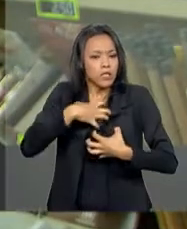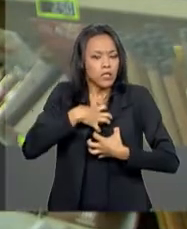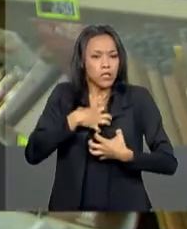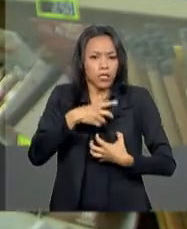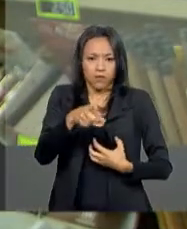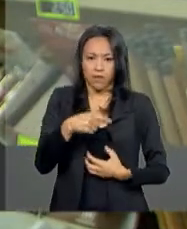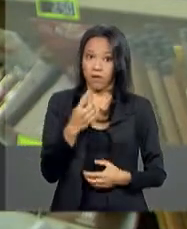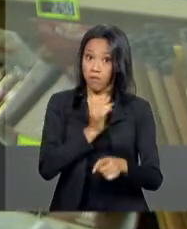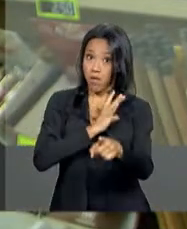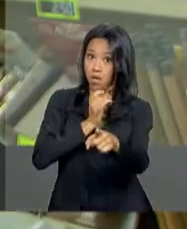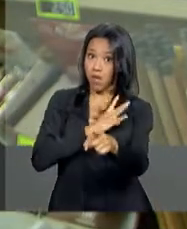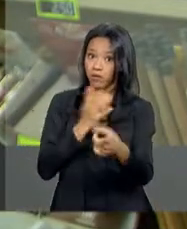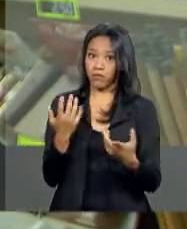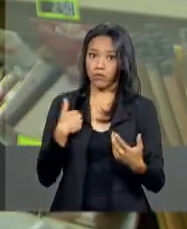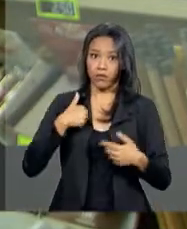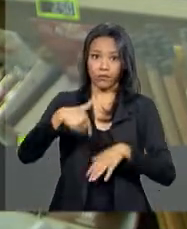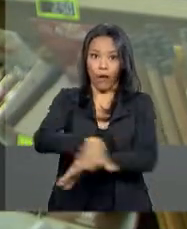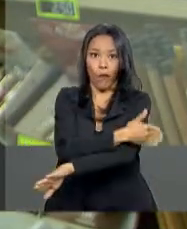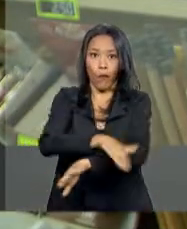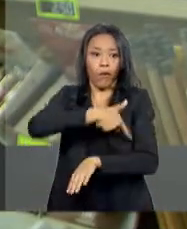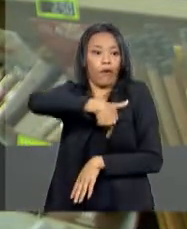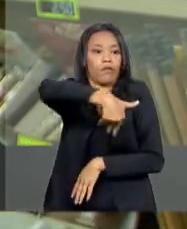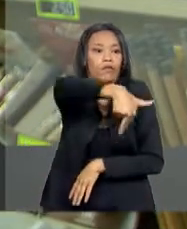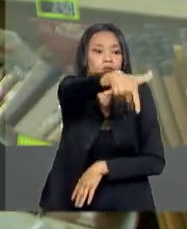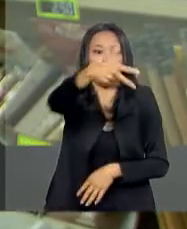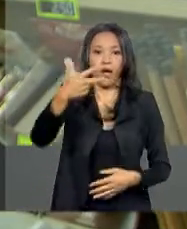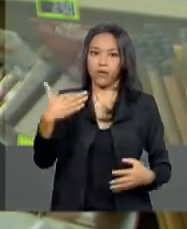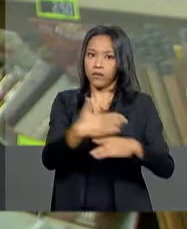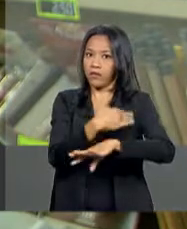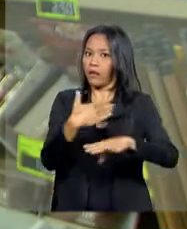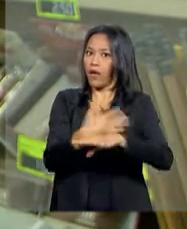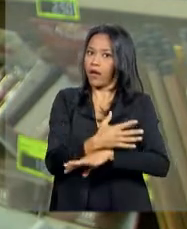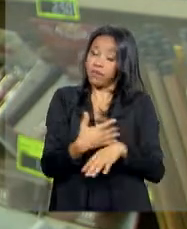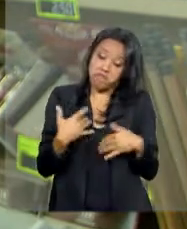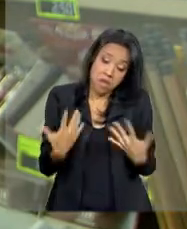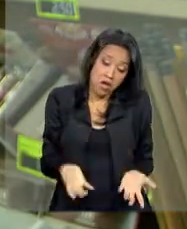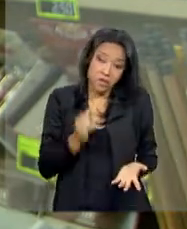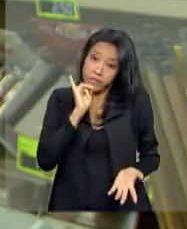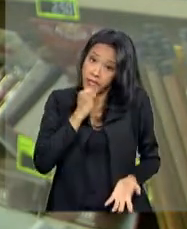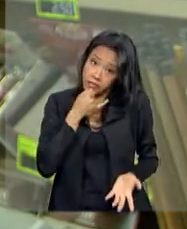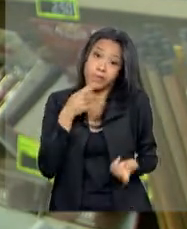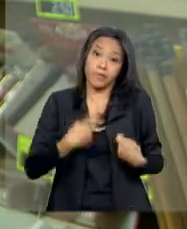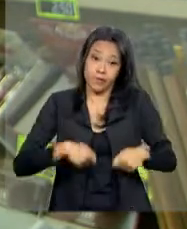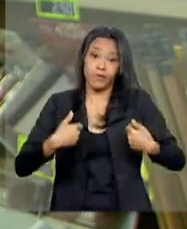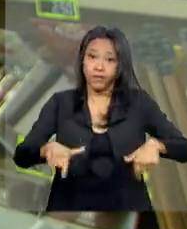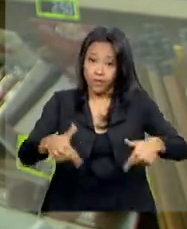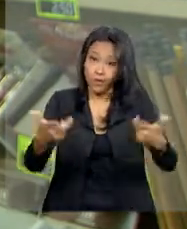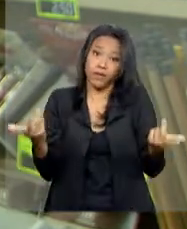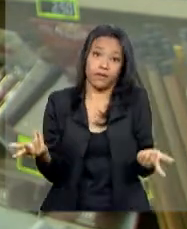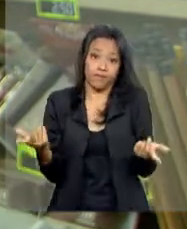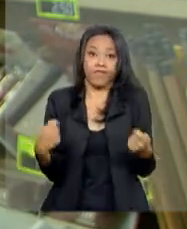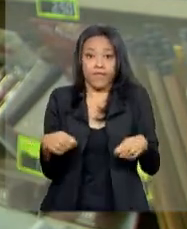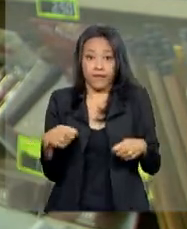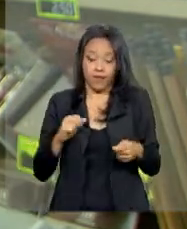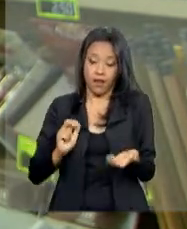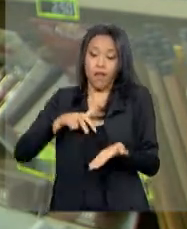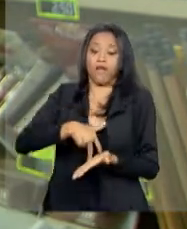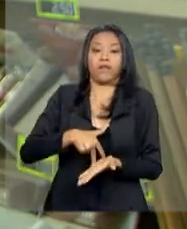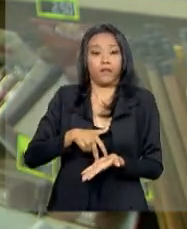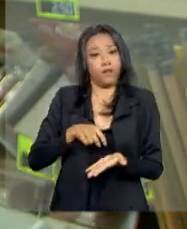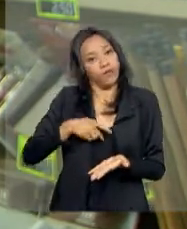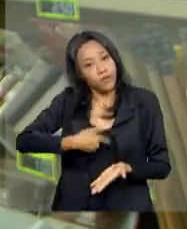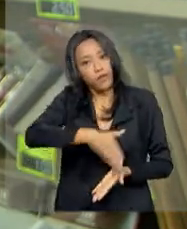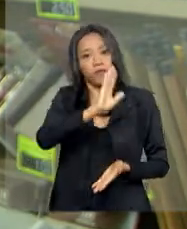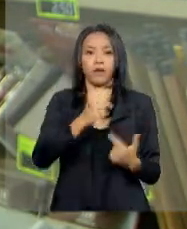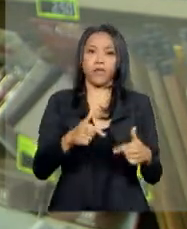ir na rua, com medo de andar pela cidade. Só que, infelizmente, a gente tem que trabalhar. A gente tem que levantar de manhã e vir